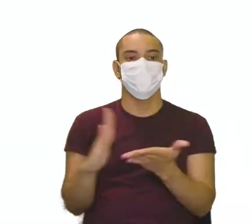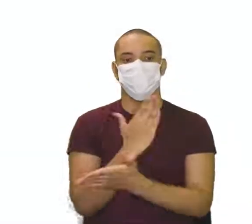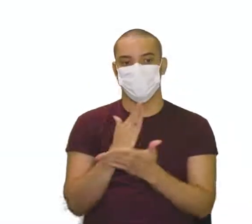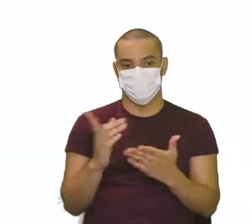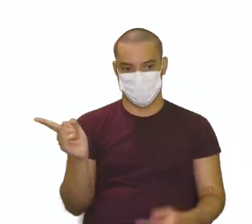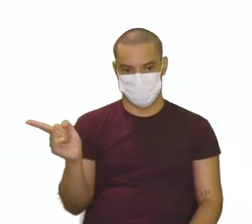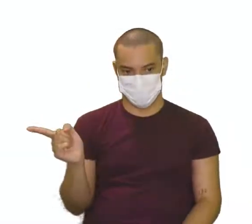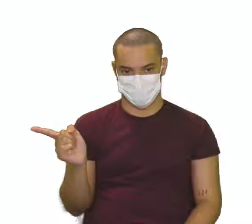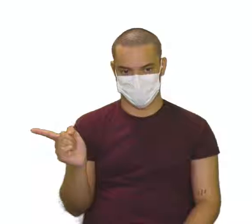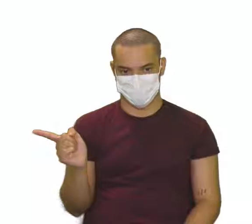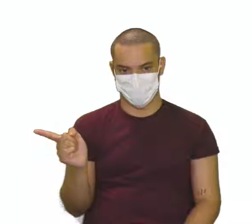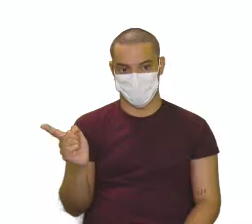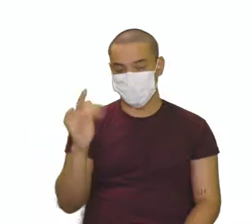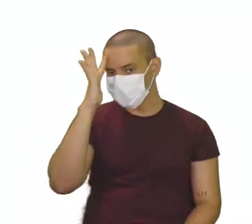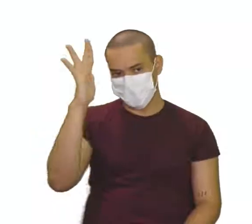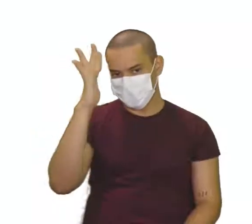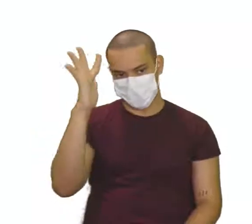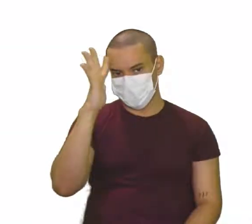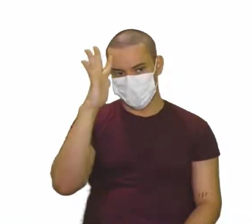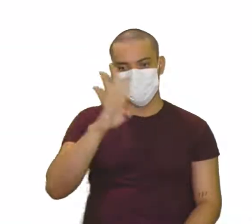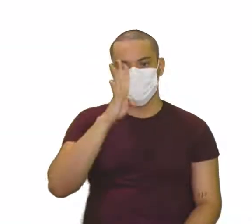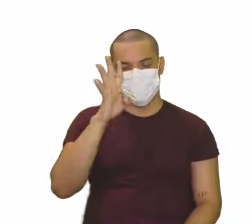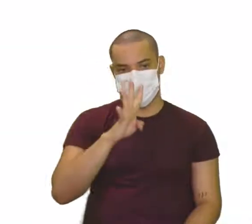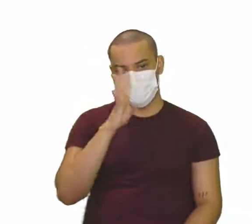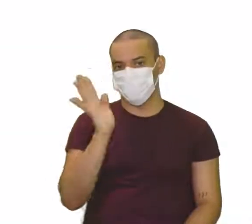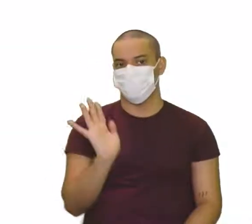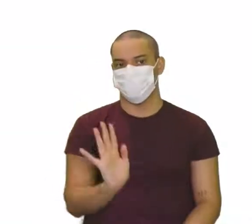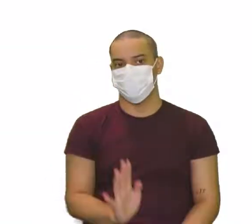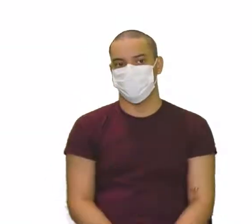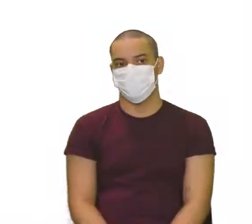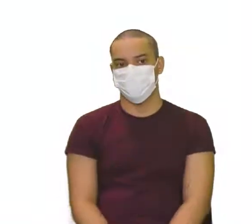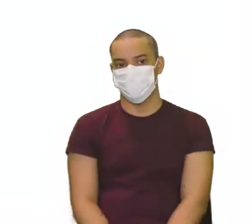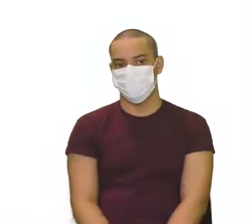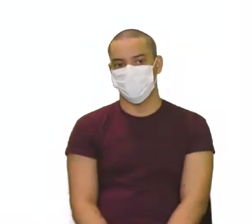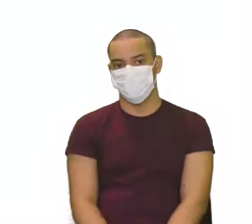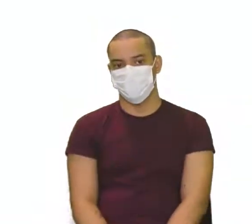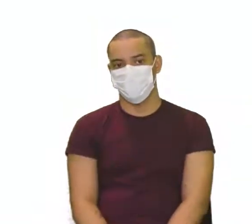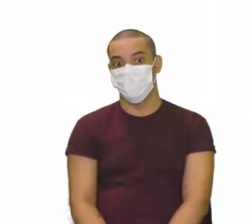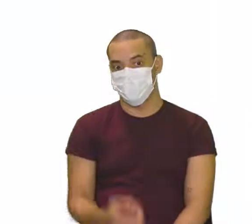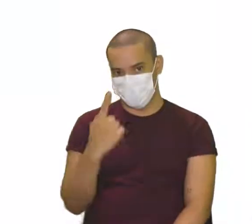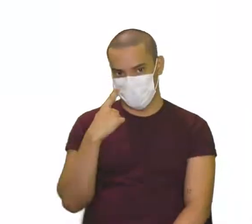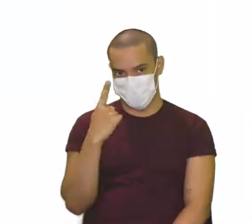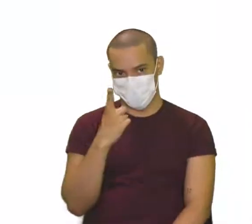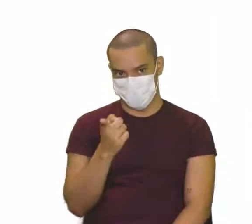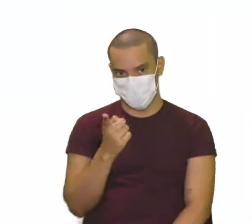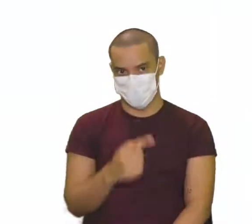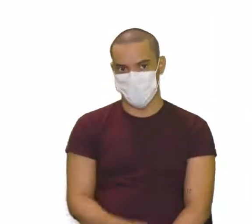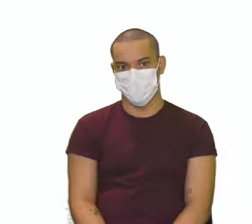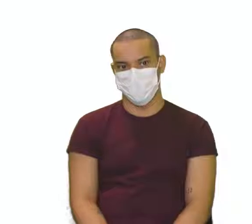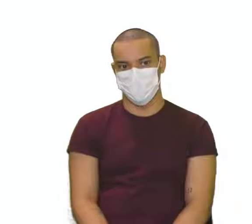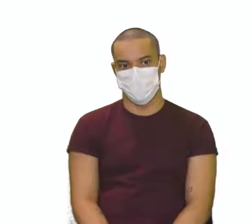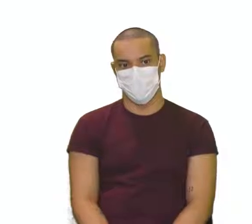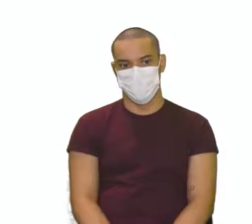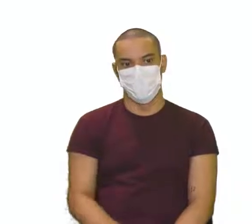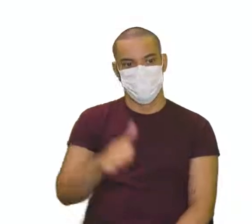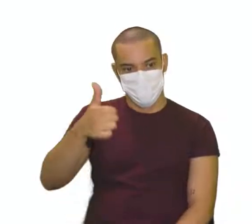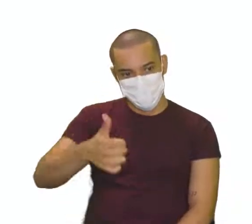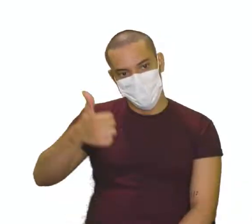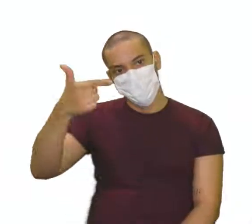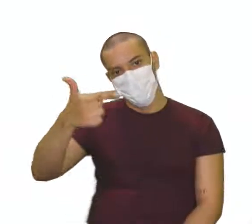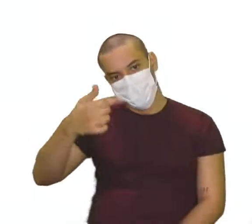Ó, imagine que eu lancei algumas cargas e elas ficaram com as seguintes trajetórias representadas em 1,